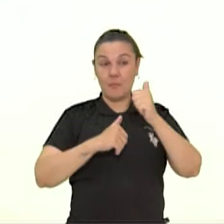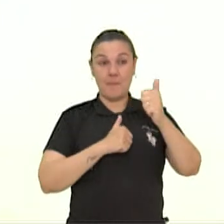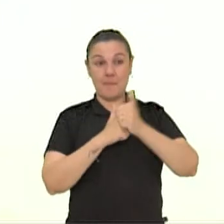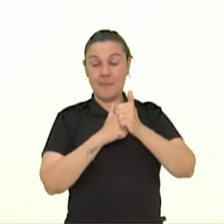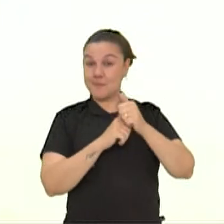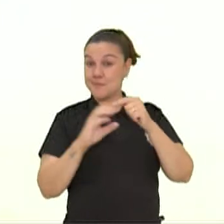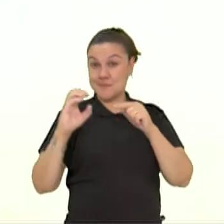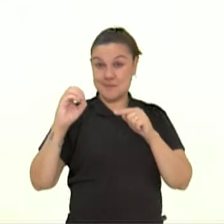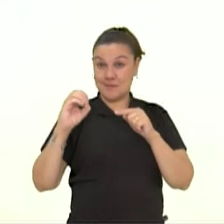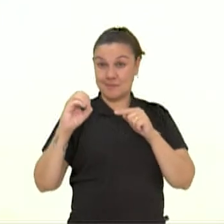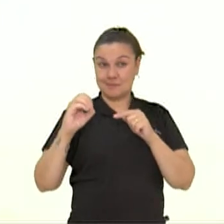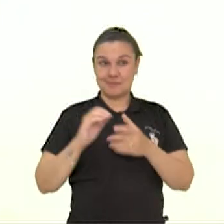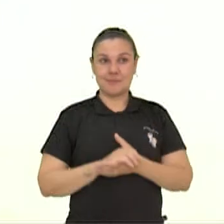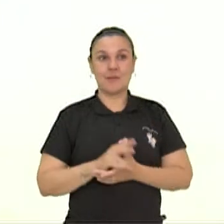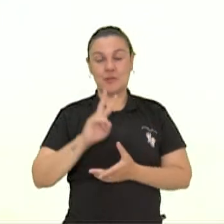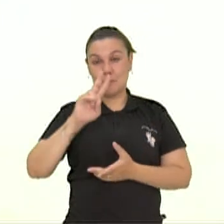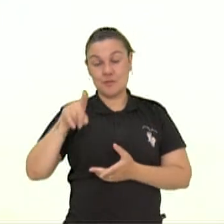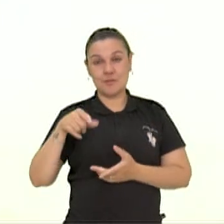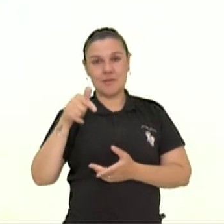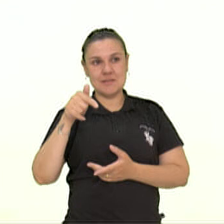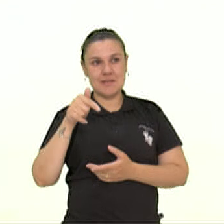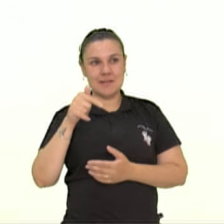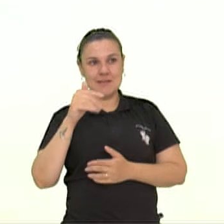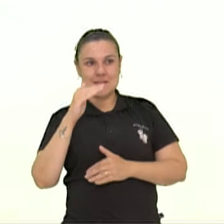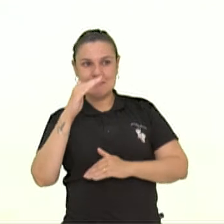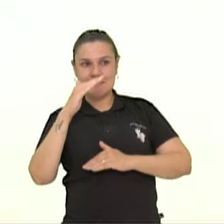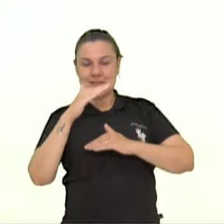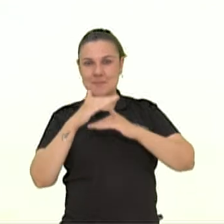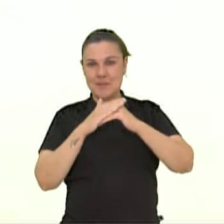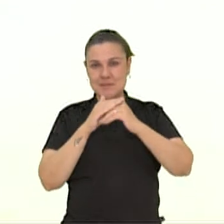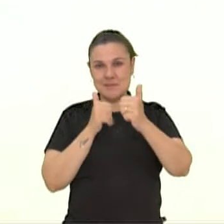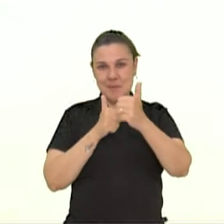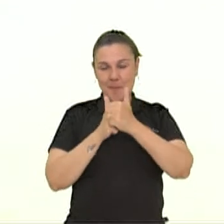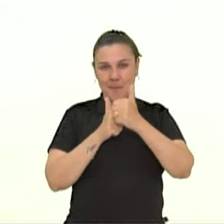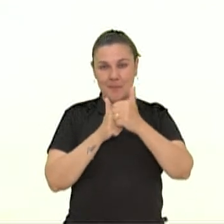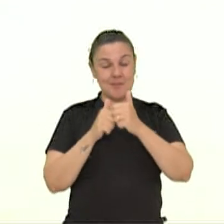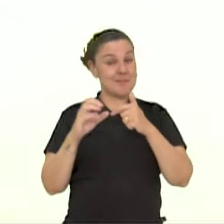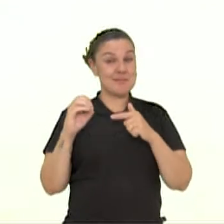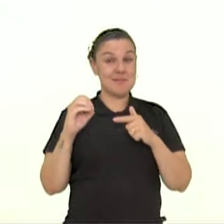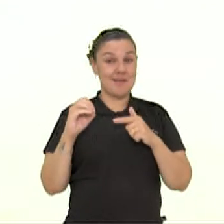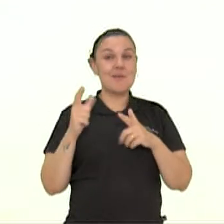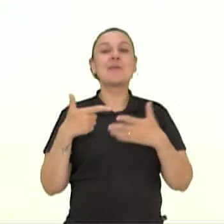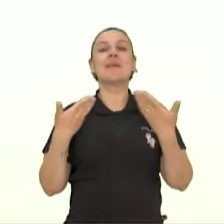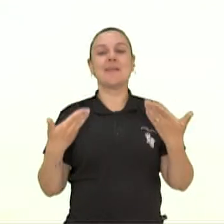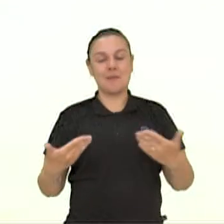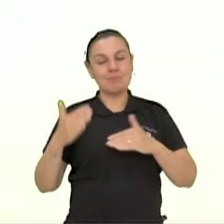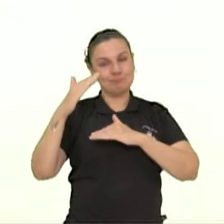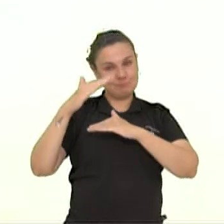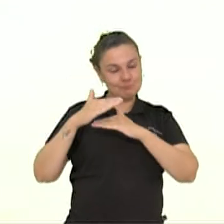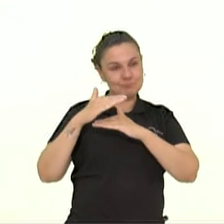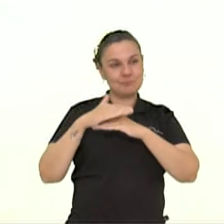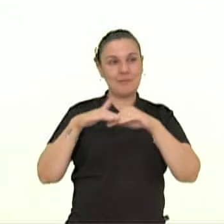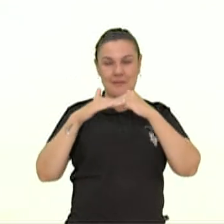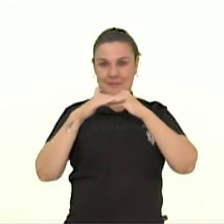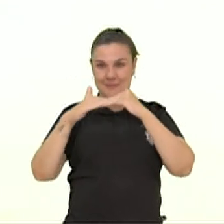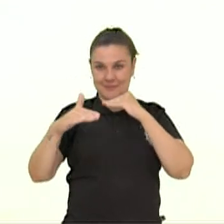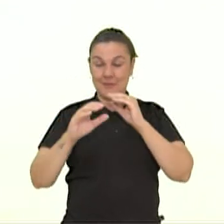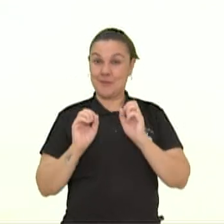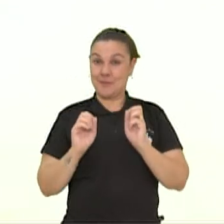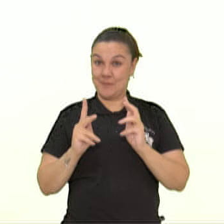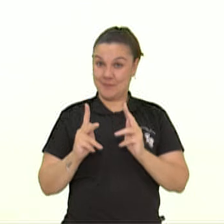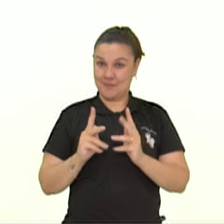na pesquisa, sucesso absoluto, porque qualquer outro parecido você vai conseguir resolver. Voltar aqui na 2